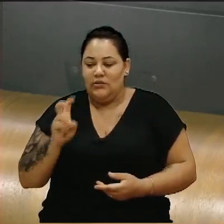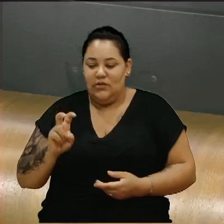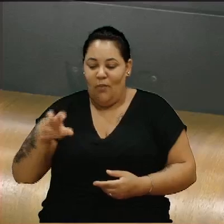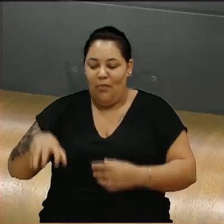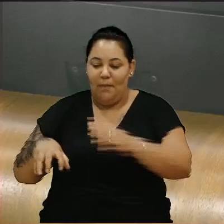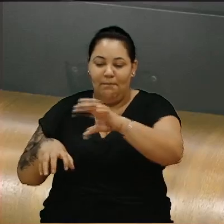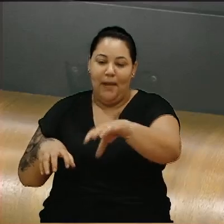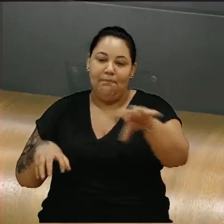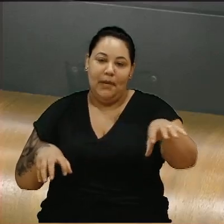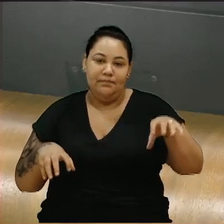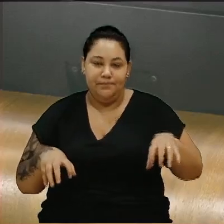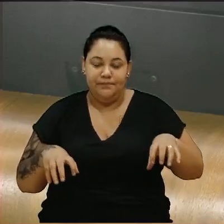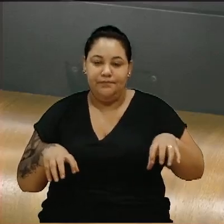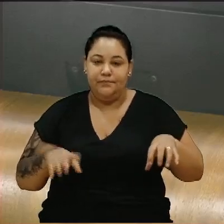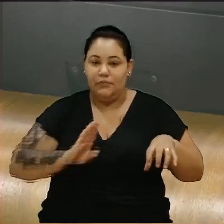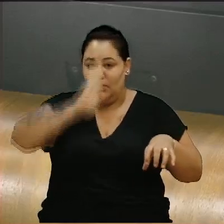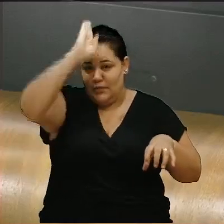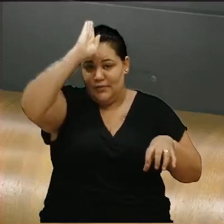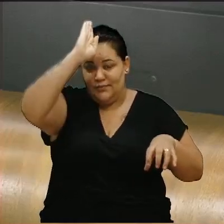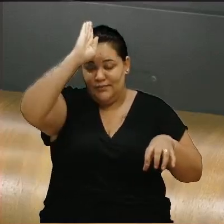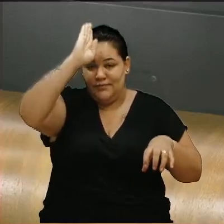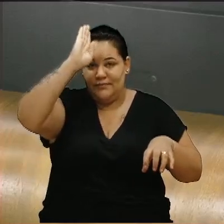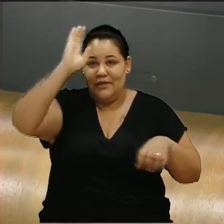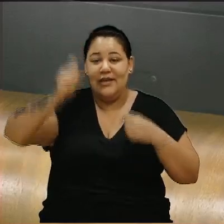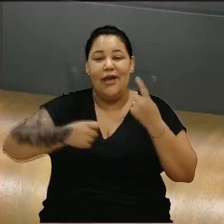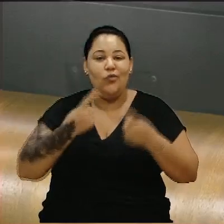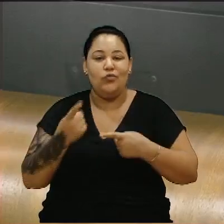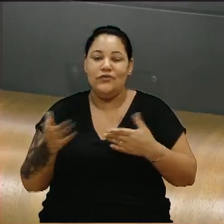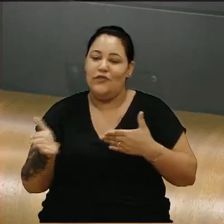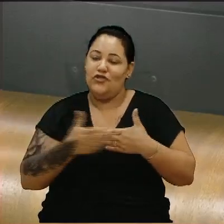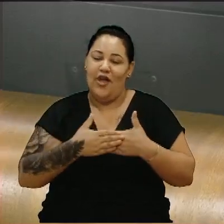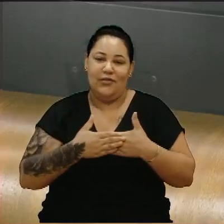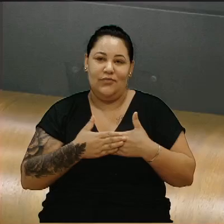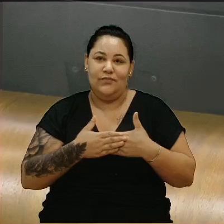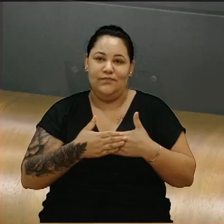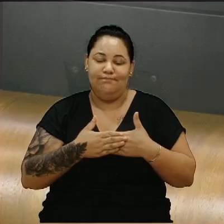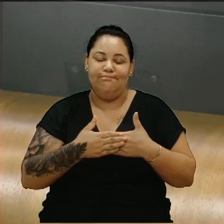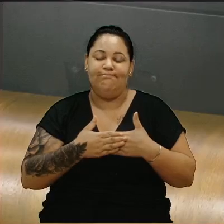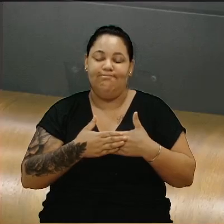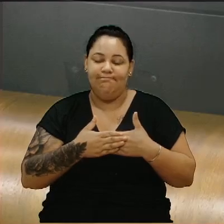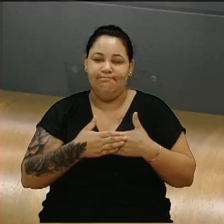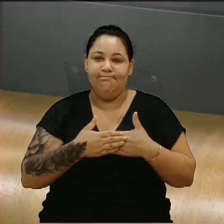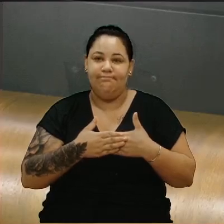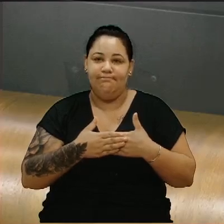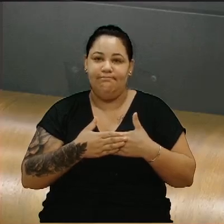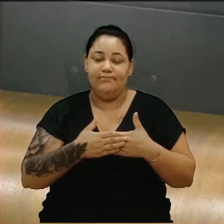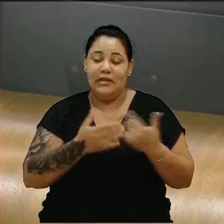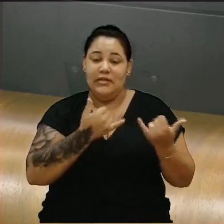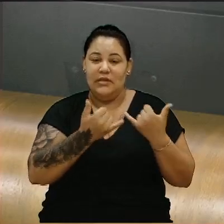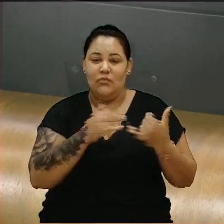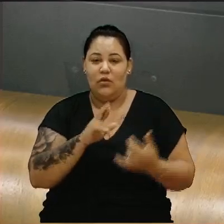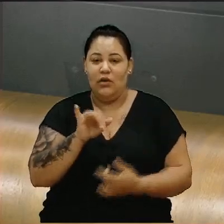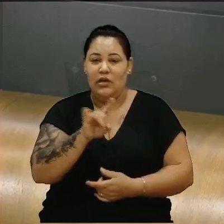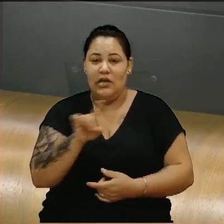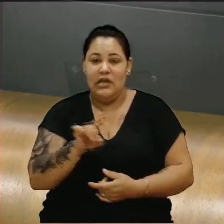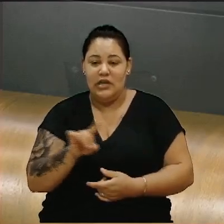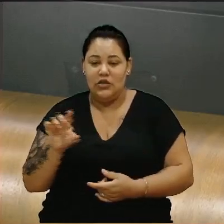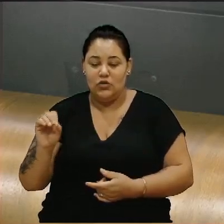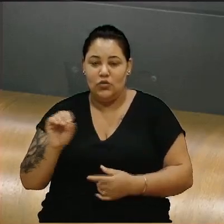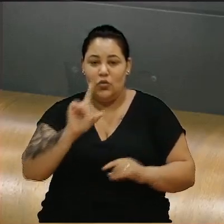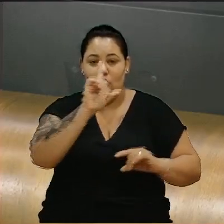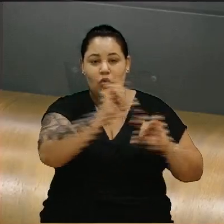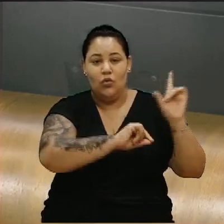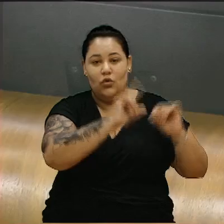Bombeiros em Caxias do Sul, e nem todos ficam abertos 24 horas por dia, 7 dias por semana. A exemplo do Risso, a exemplo do